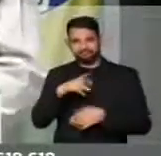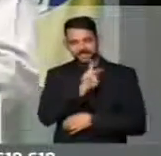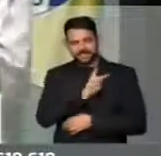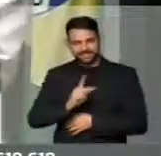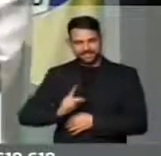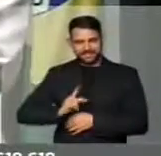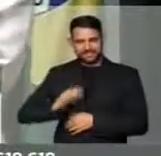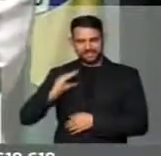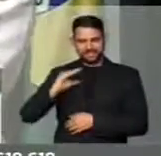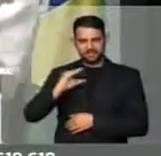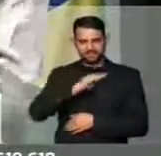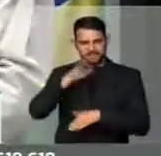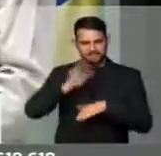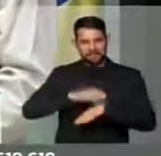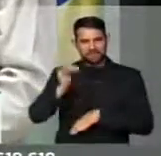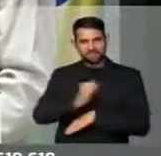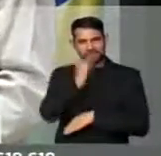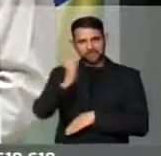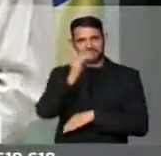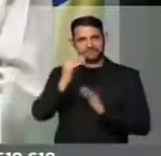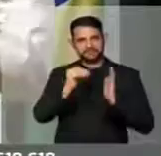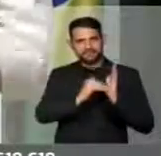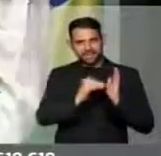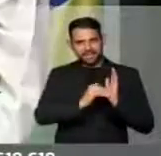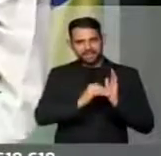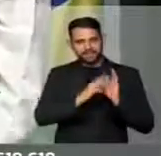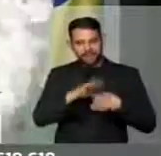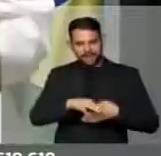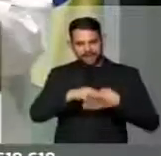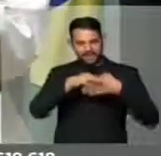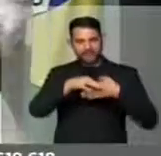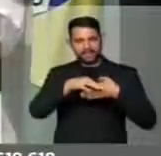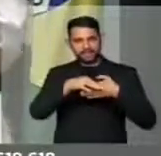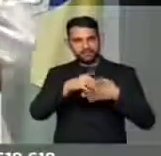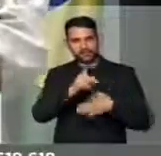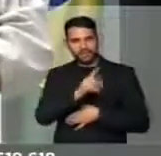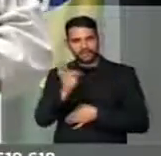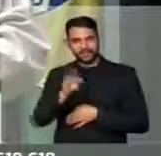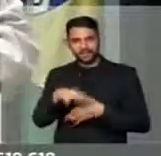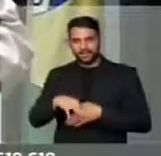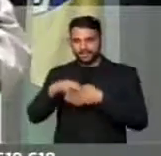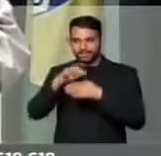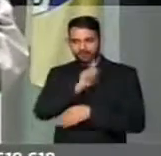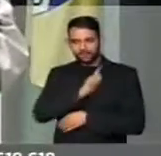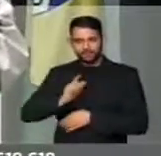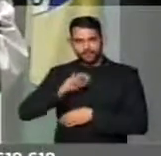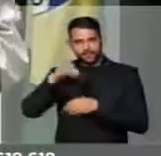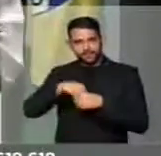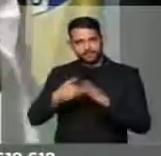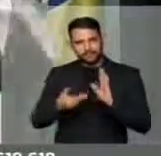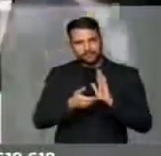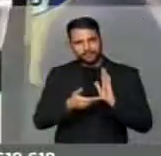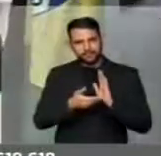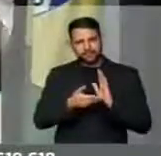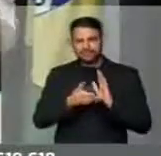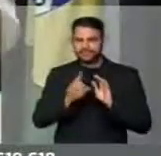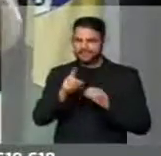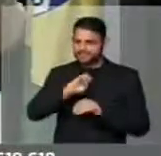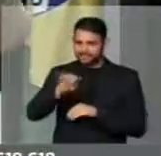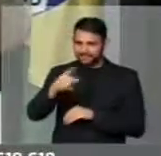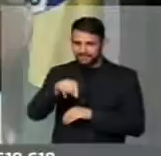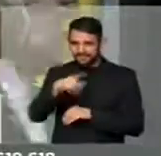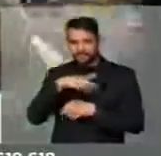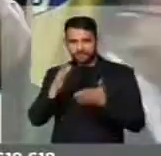presidente das comissões mais importantes, líder do partido e líder do governo. Se vocês pegarem